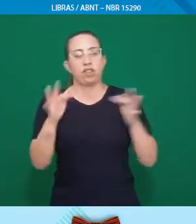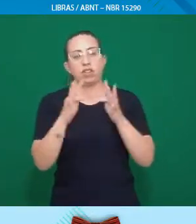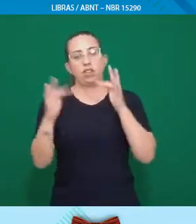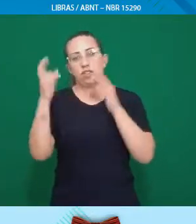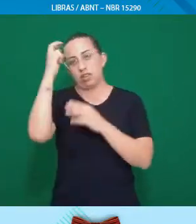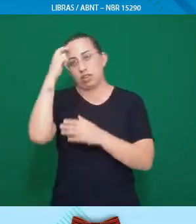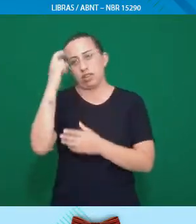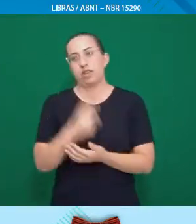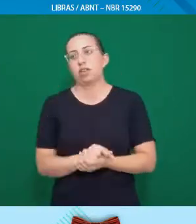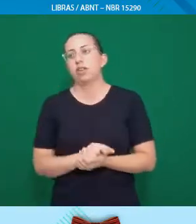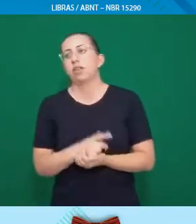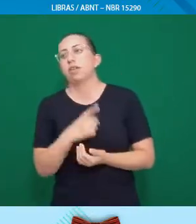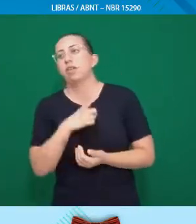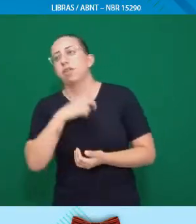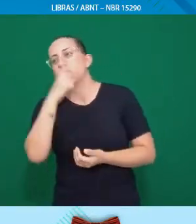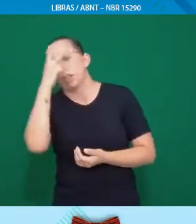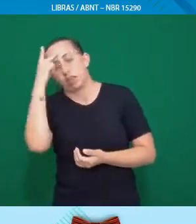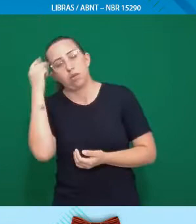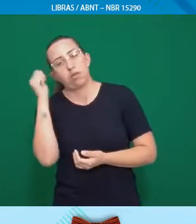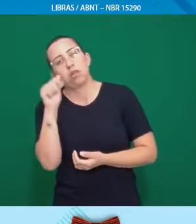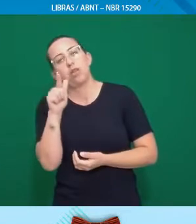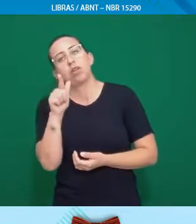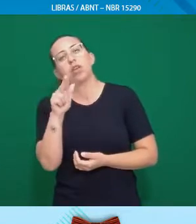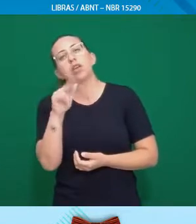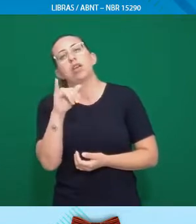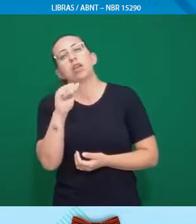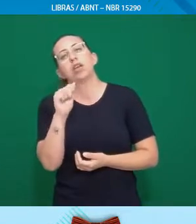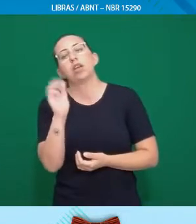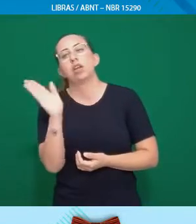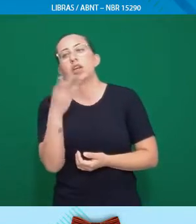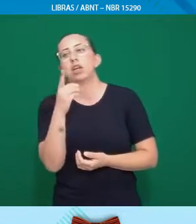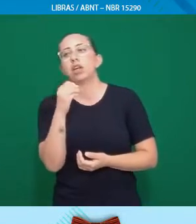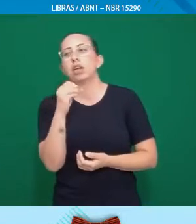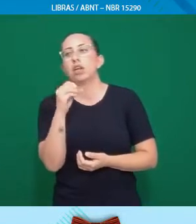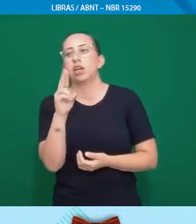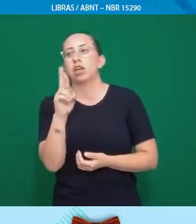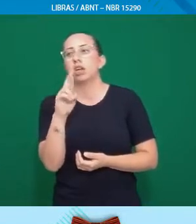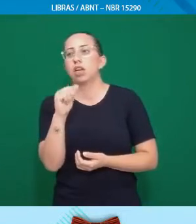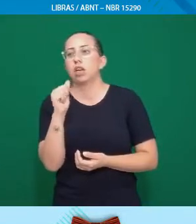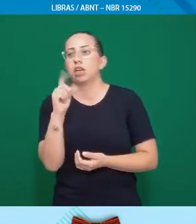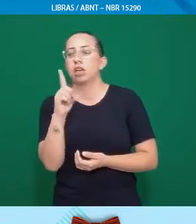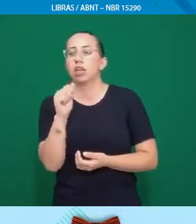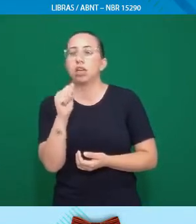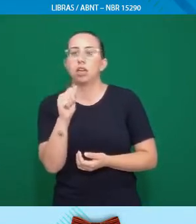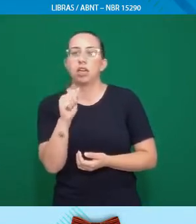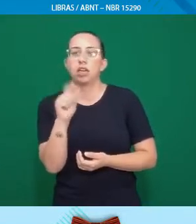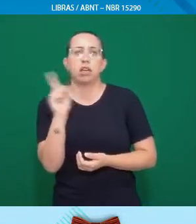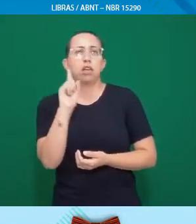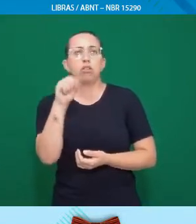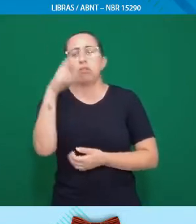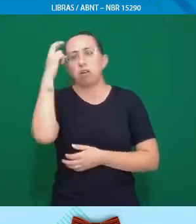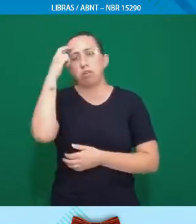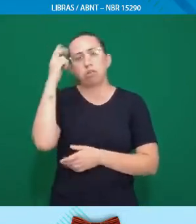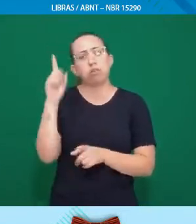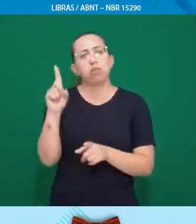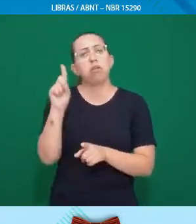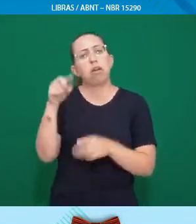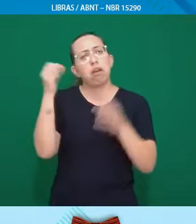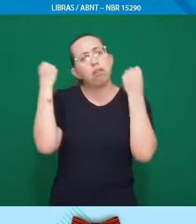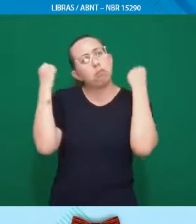Cultural nós temos aqui hoje o pessoal lá do Águia Dourada não é da cultura Esporte né mas a gente também